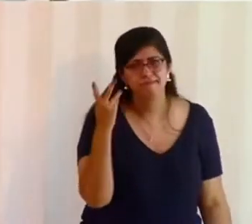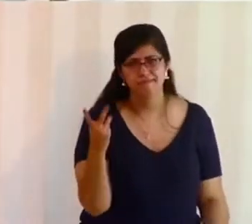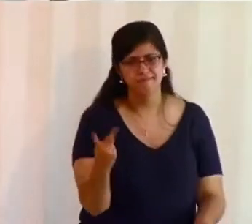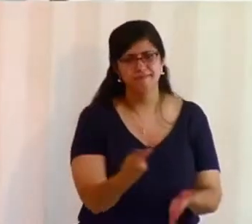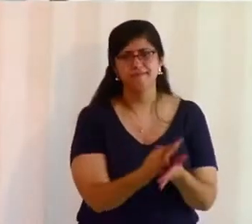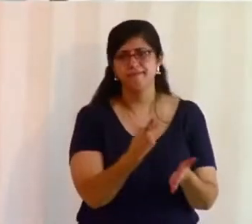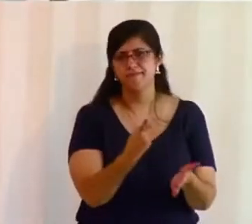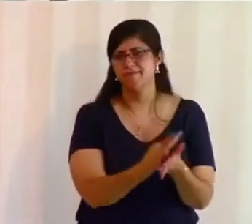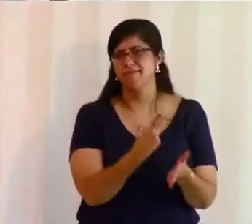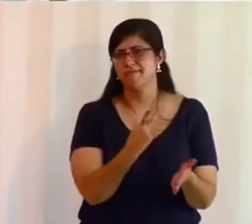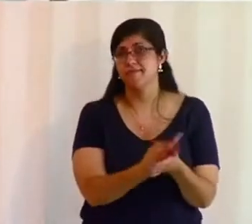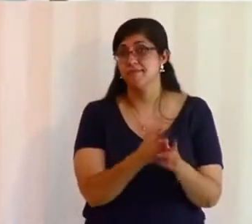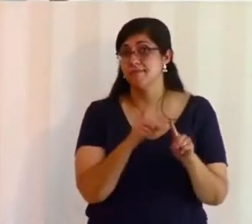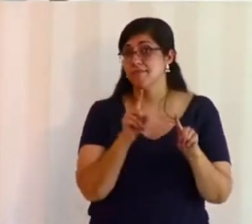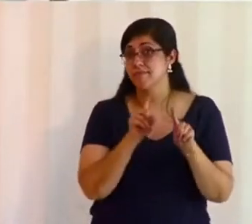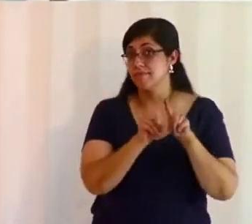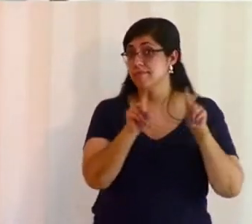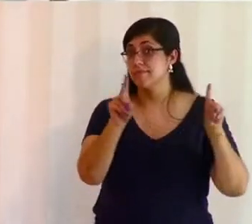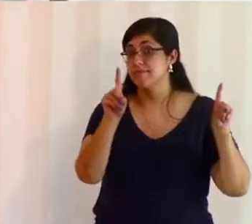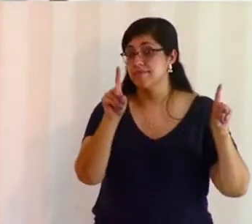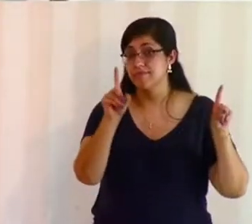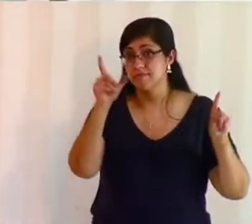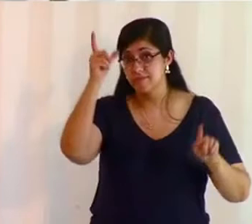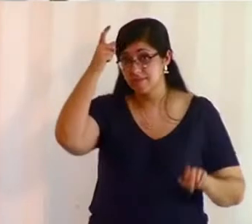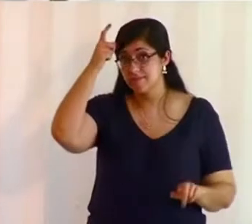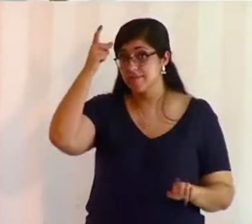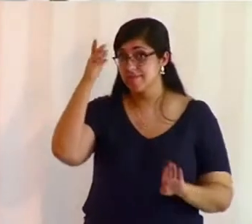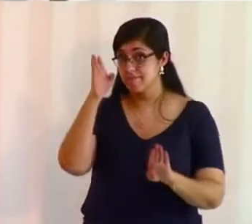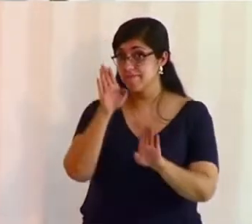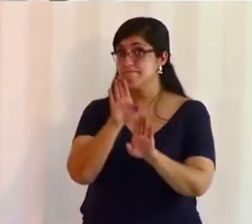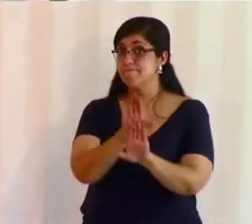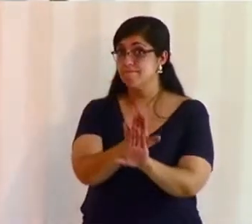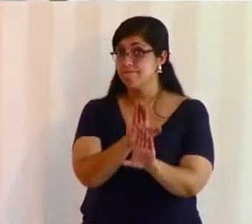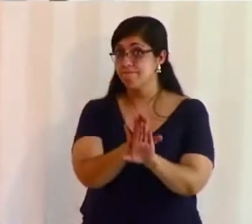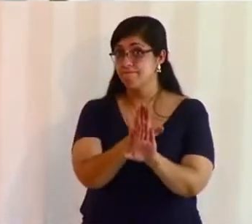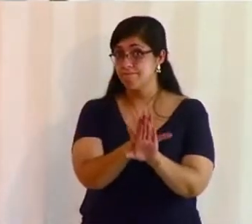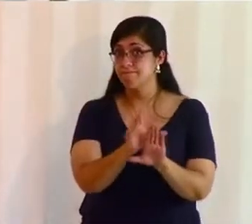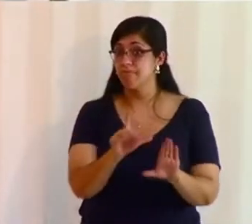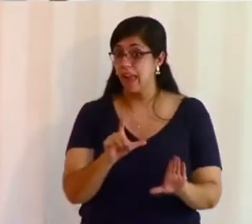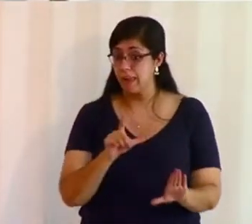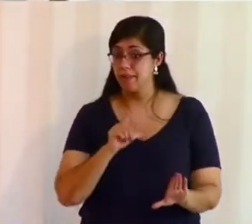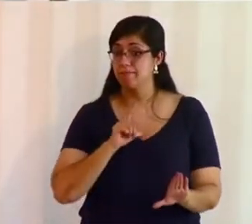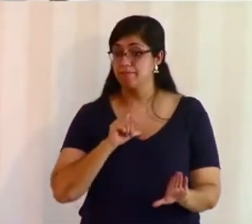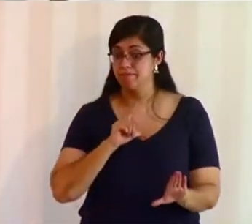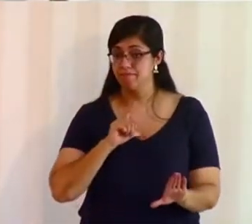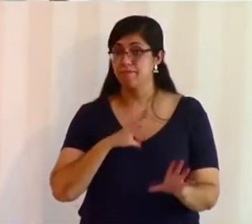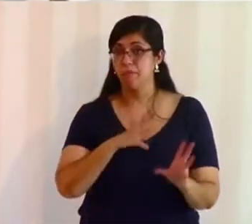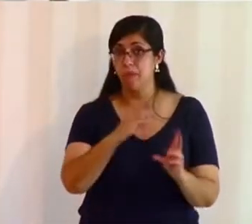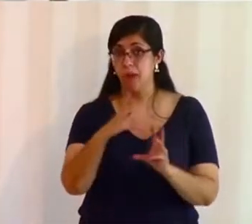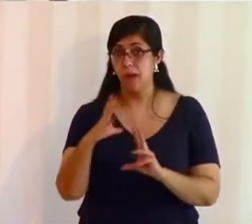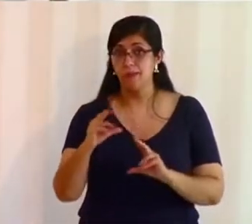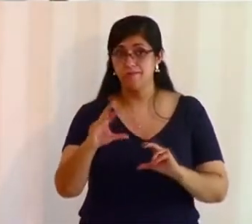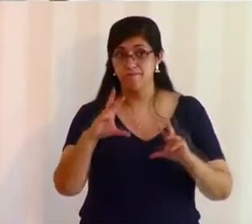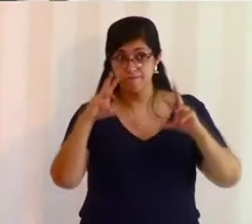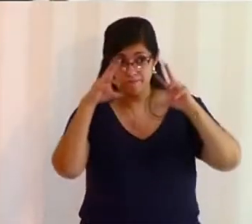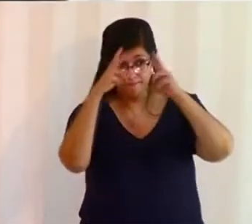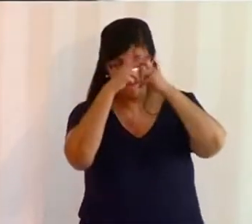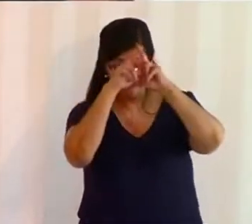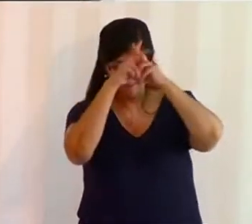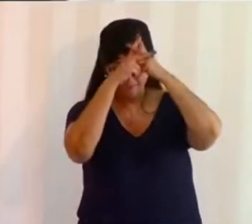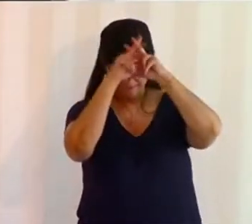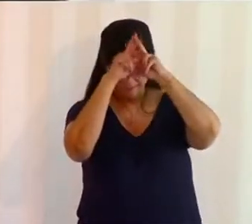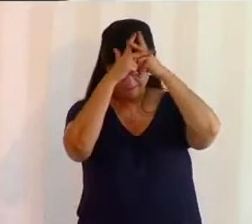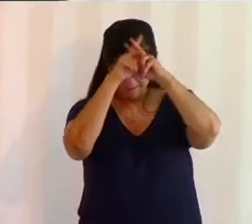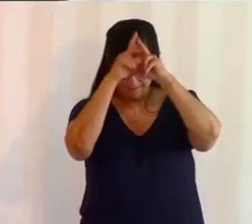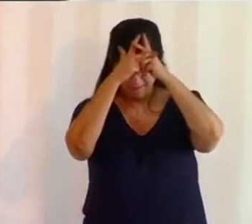diabo também envia os seus mensageiros para atrapalhar, para confundir, para atrapalhar a